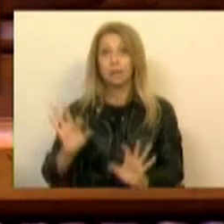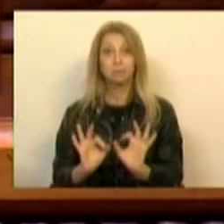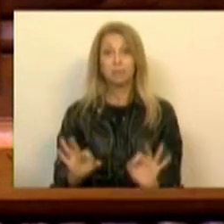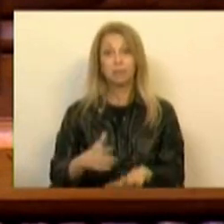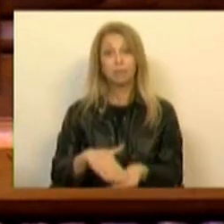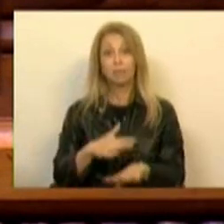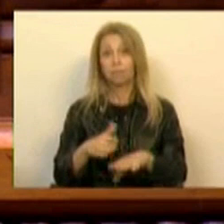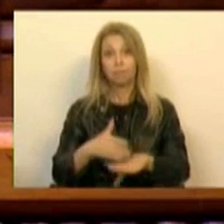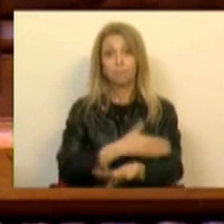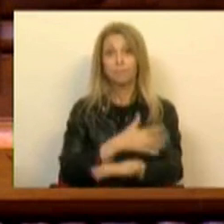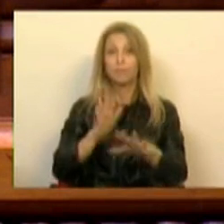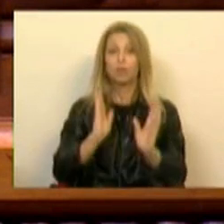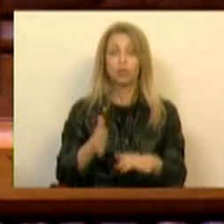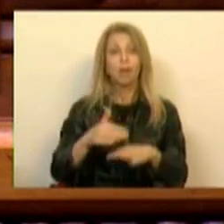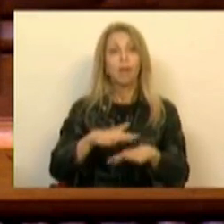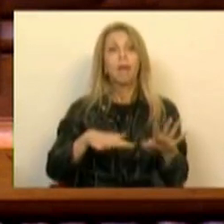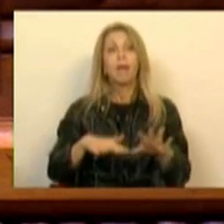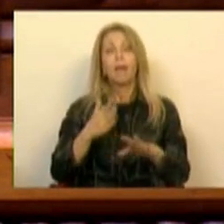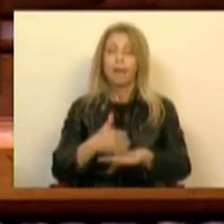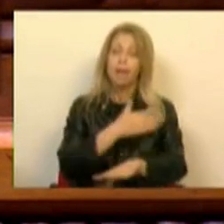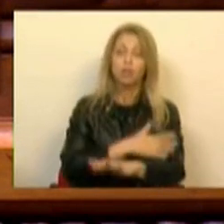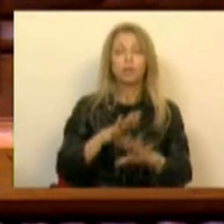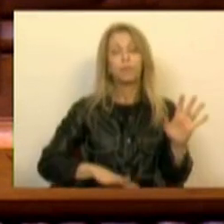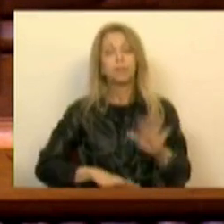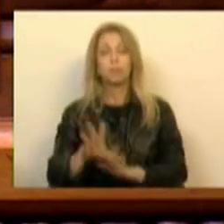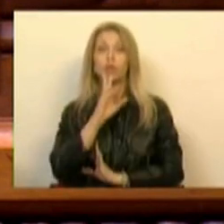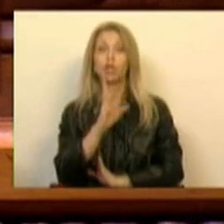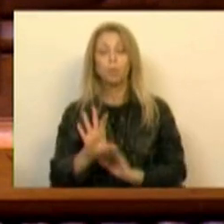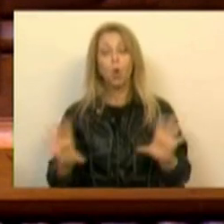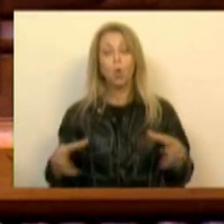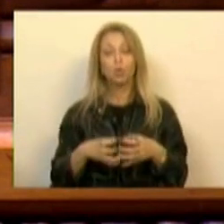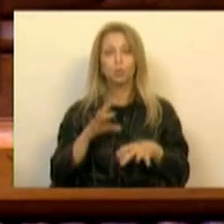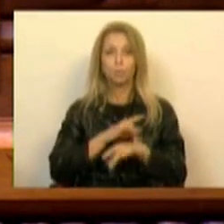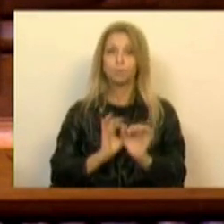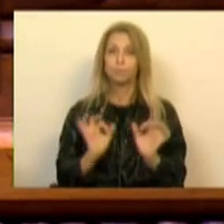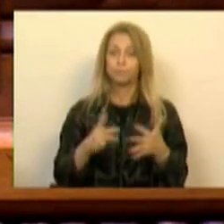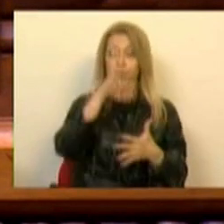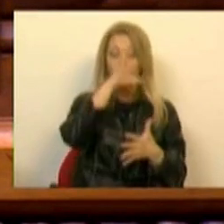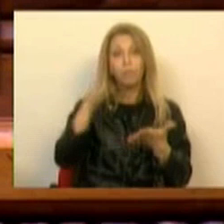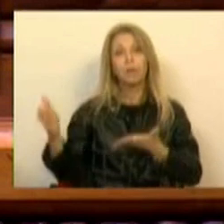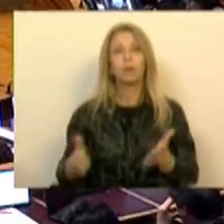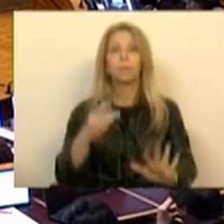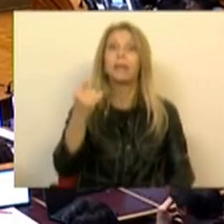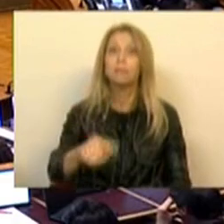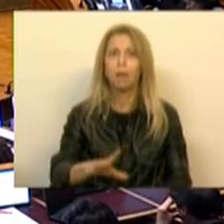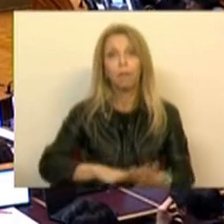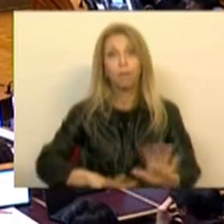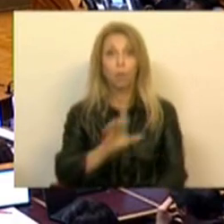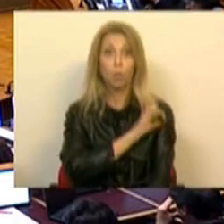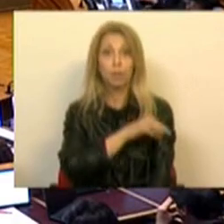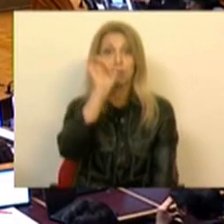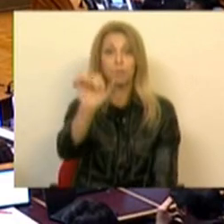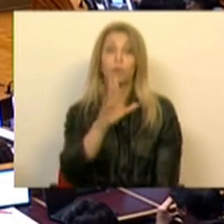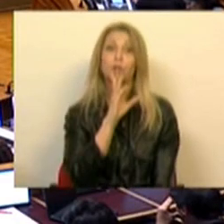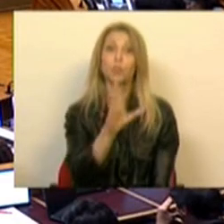aliás, na defesa de uma resposta conjunta à pandemia. O Governo tem um caminho e fez aquilo que lhe competia, dar uma resposta